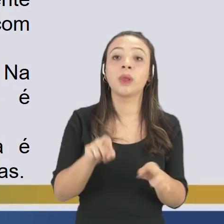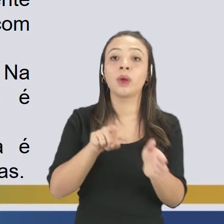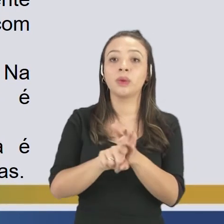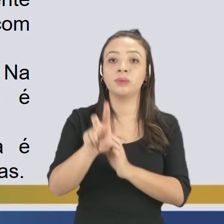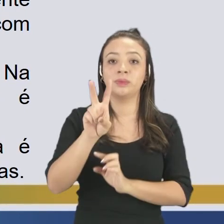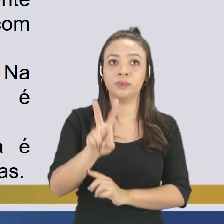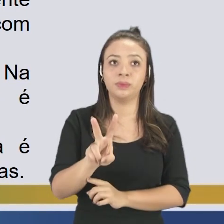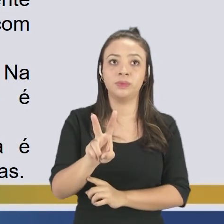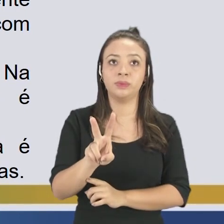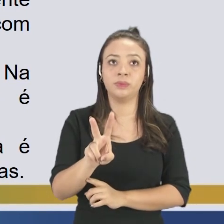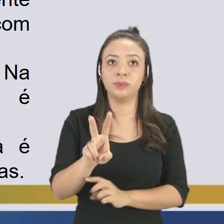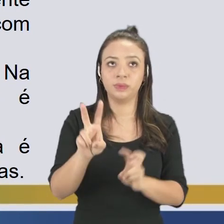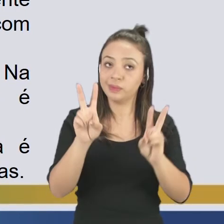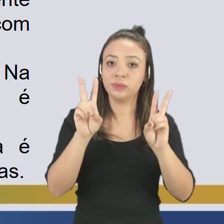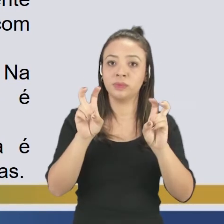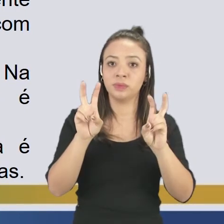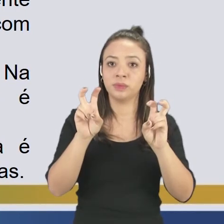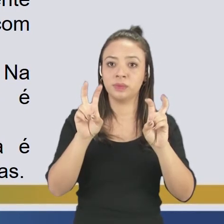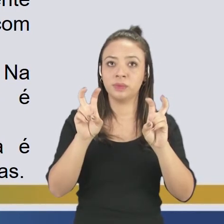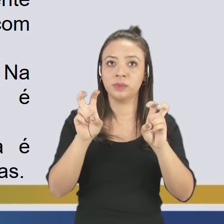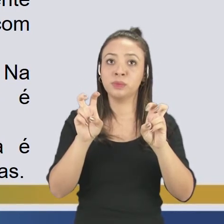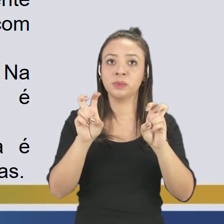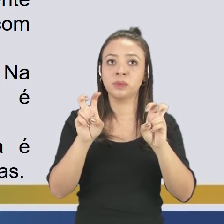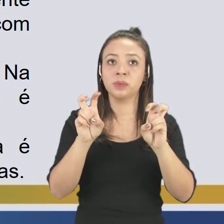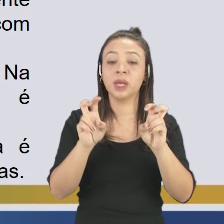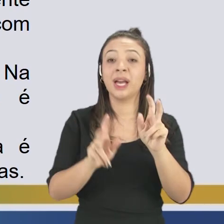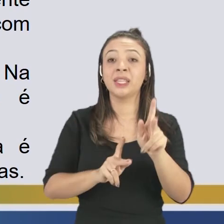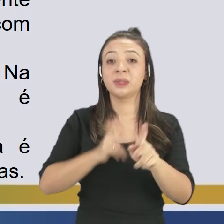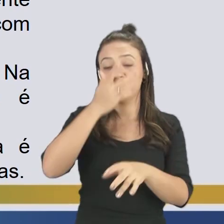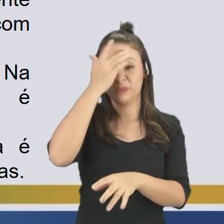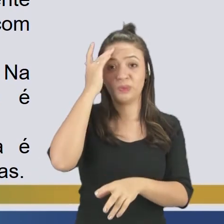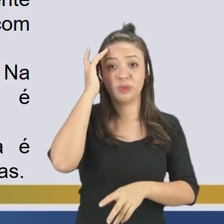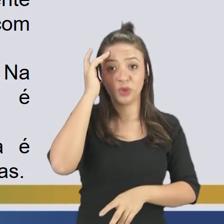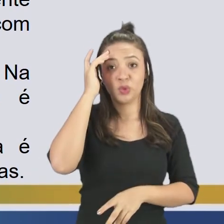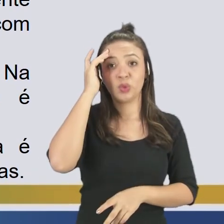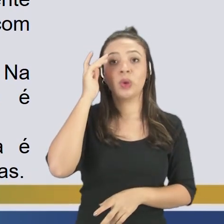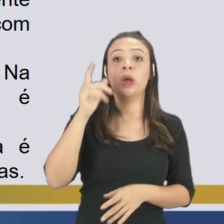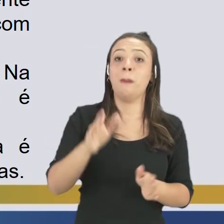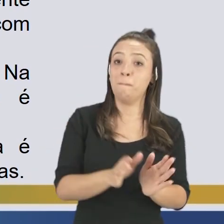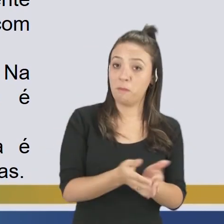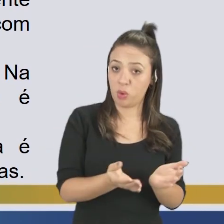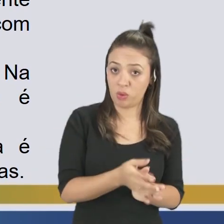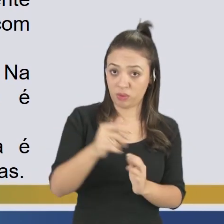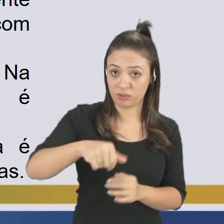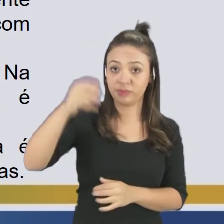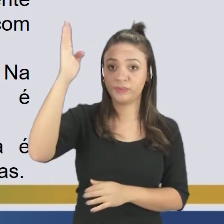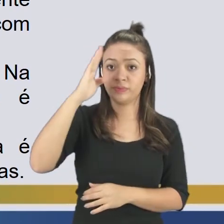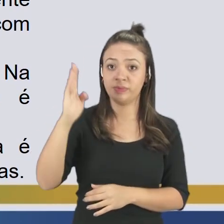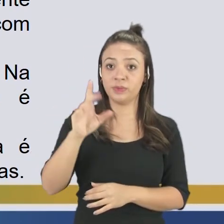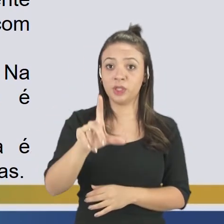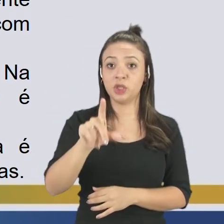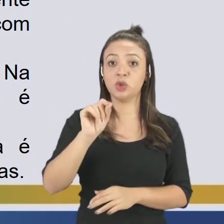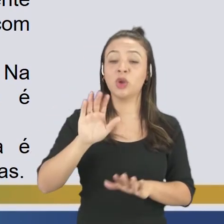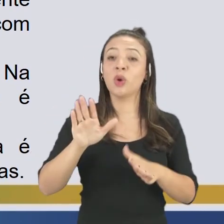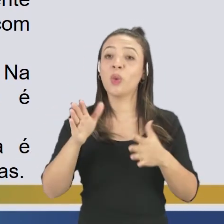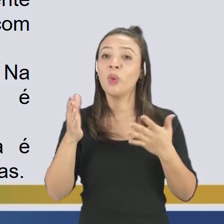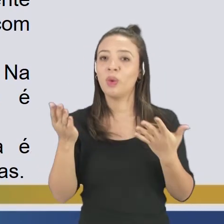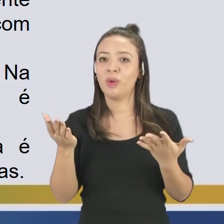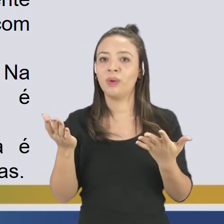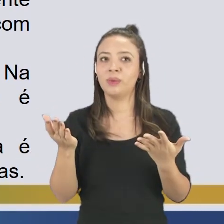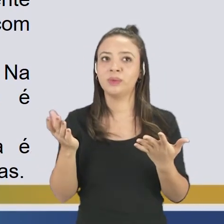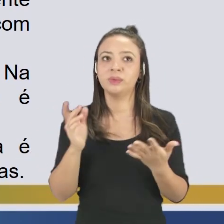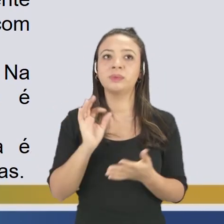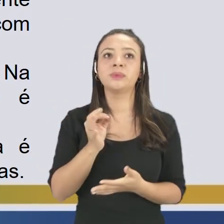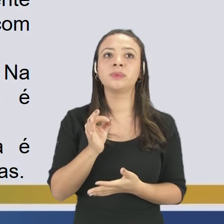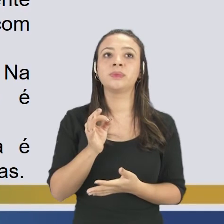lá? A respeito da distribuição das pessoas em situação de pobreza no país, assinale a alternativa correta. Letra